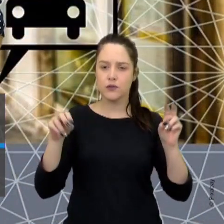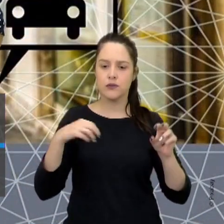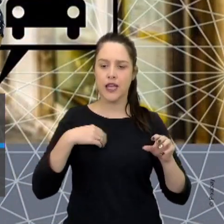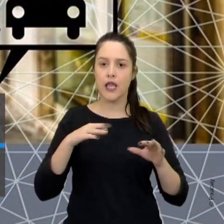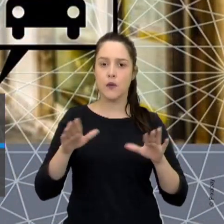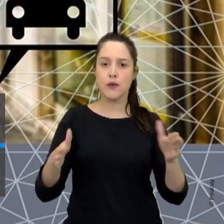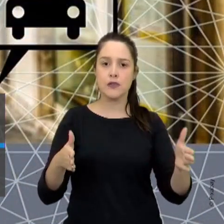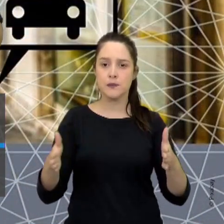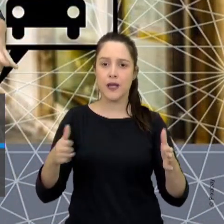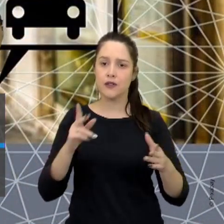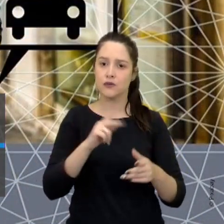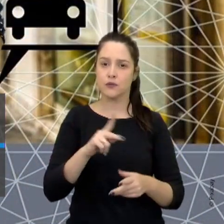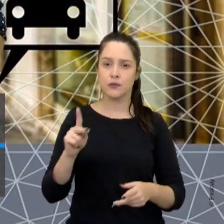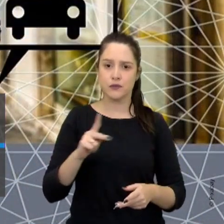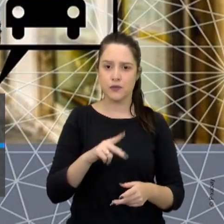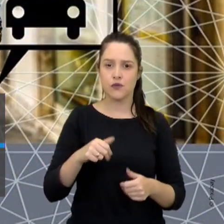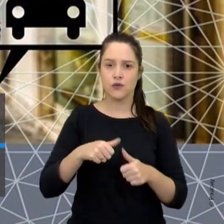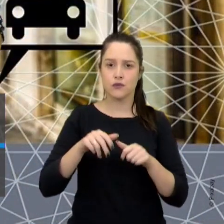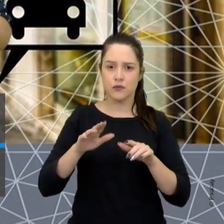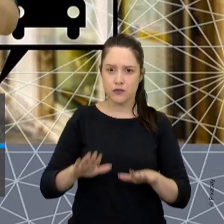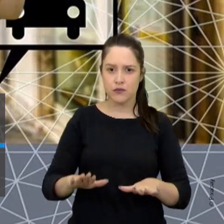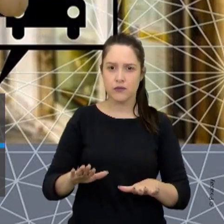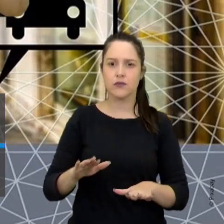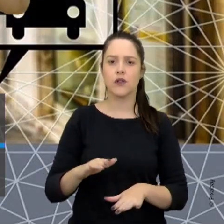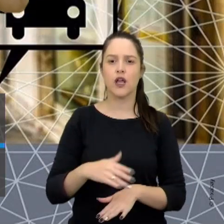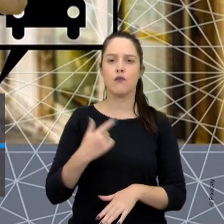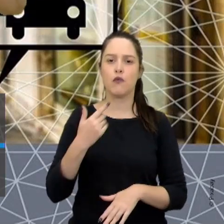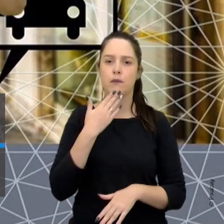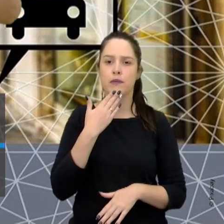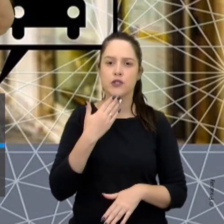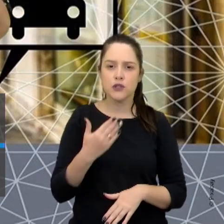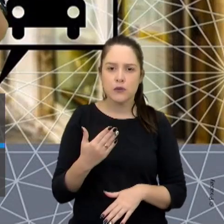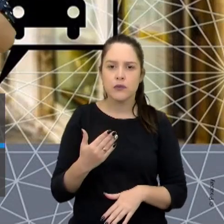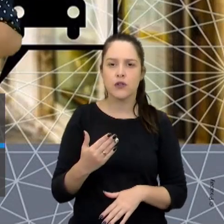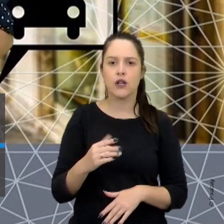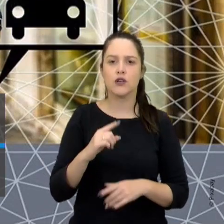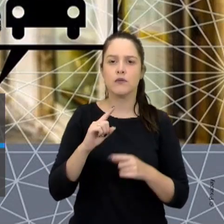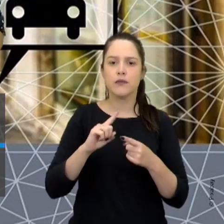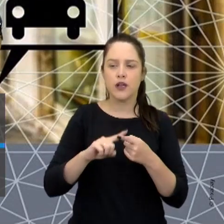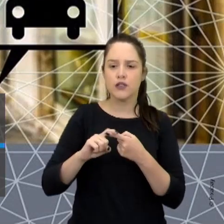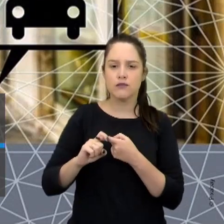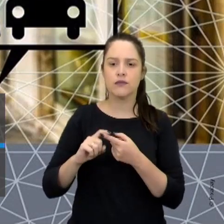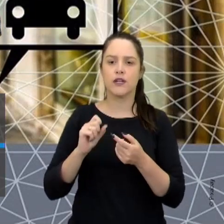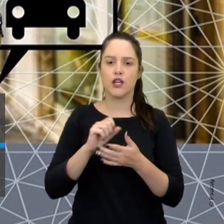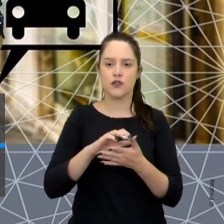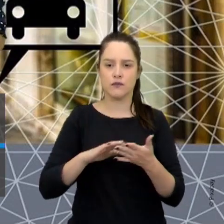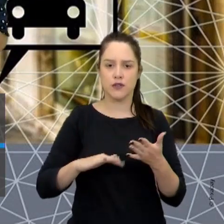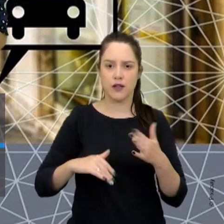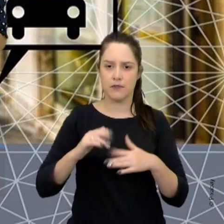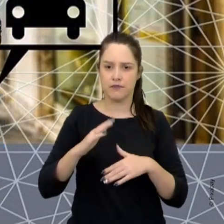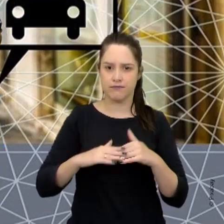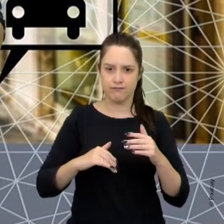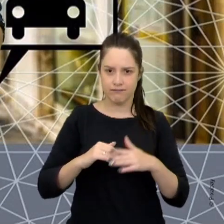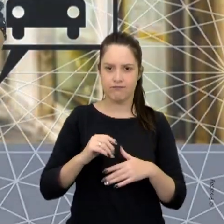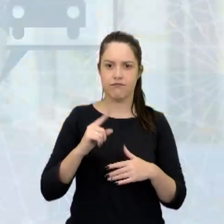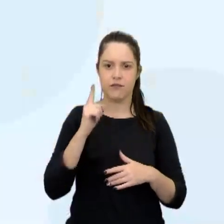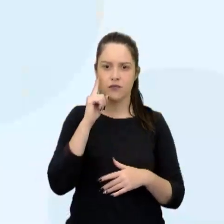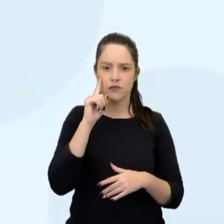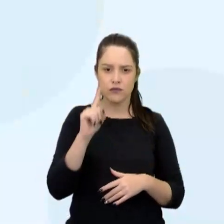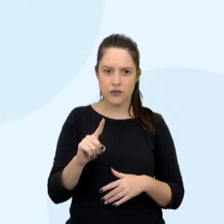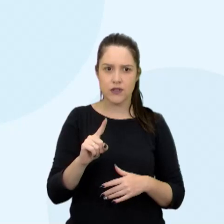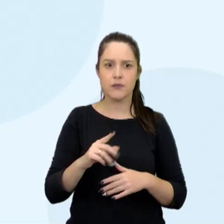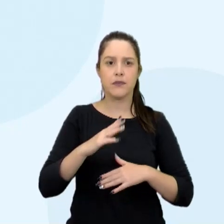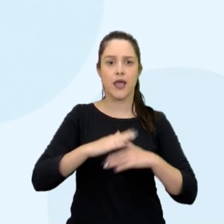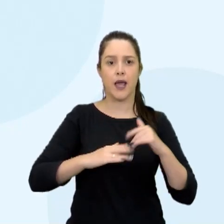estão, tá certo? Muito bem. Então, ir dando um gancho já, a gente vai para nossa habilidade do dia na tela para vocês. Então, ó, a habilidade